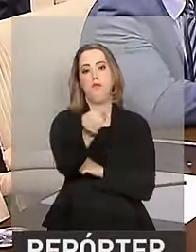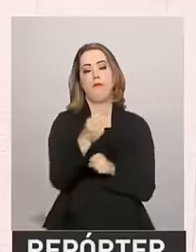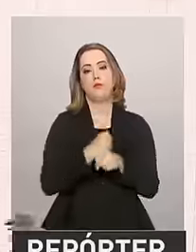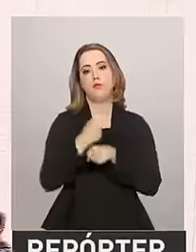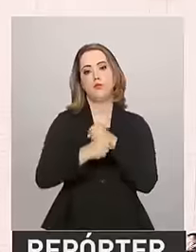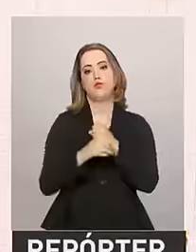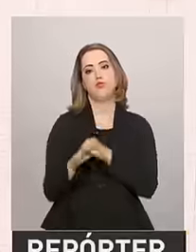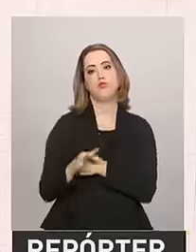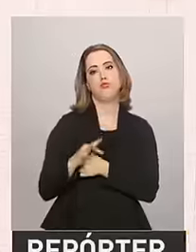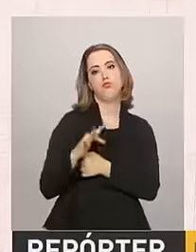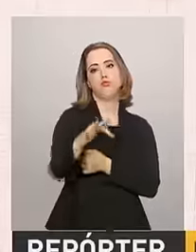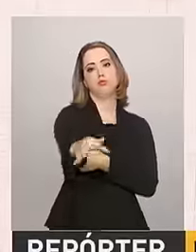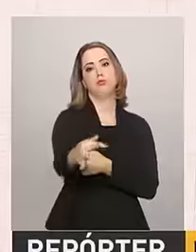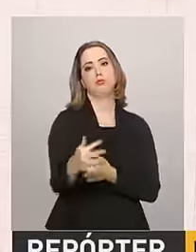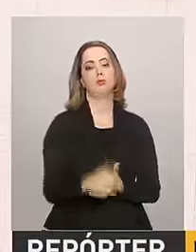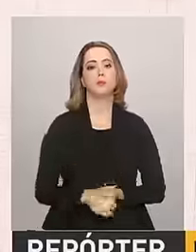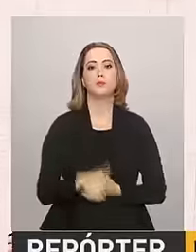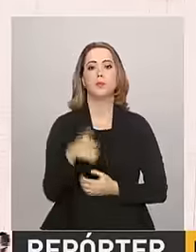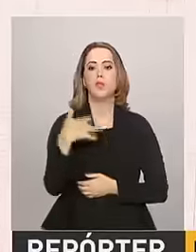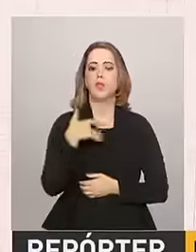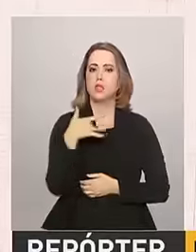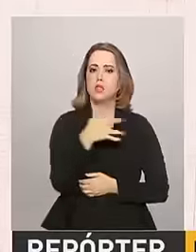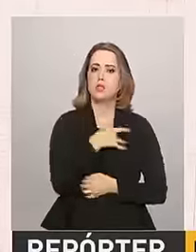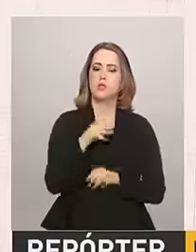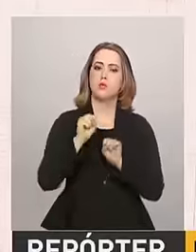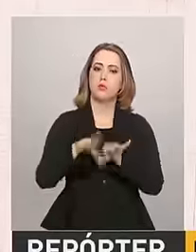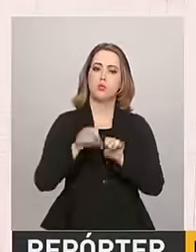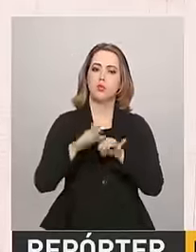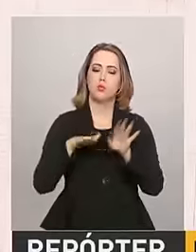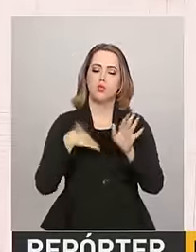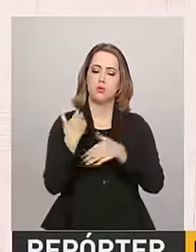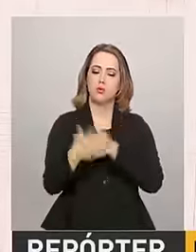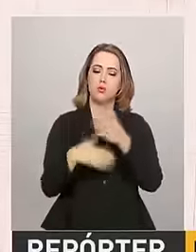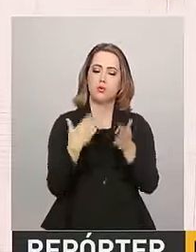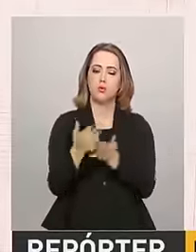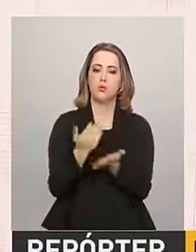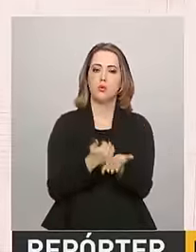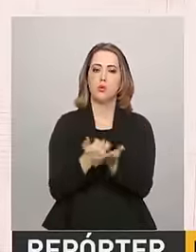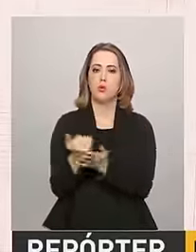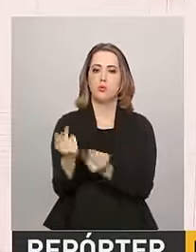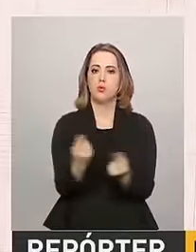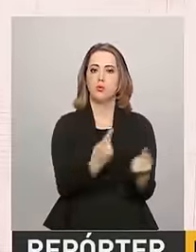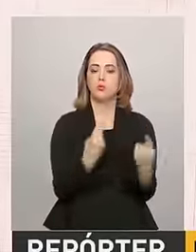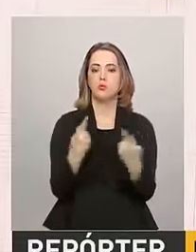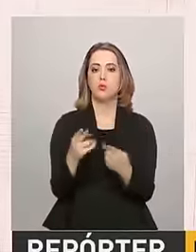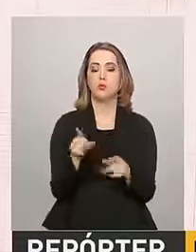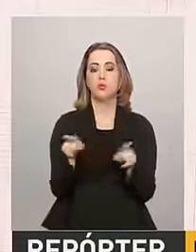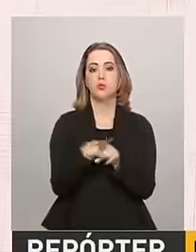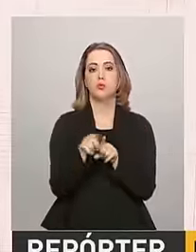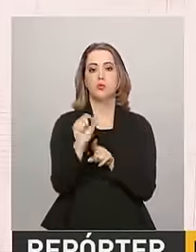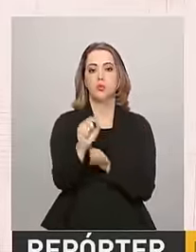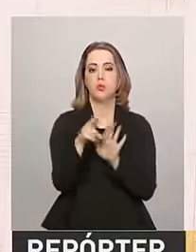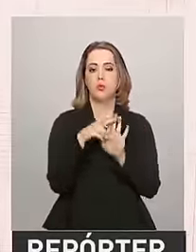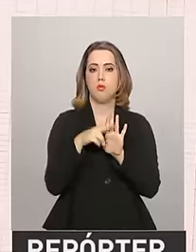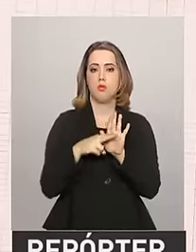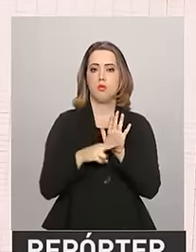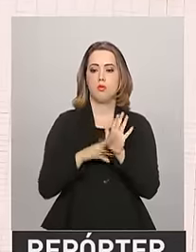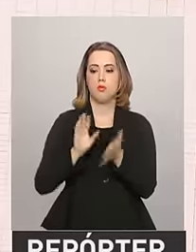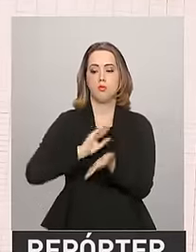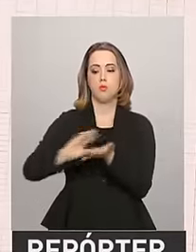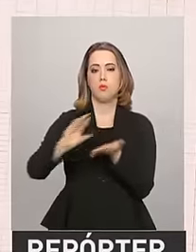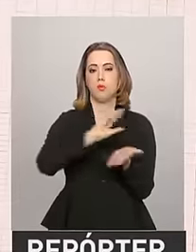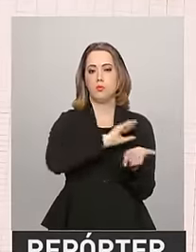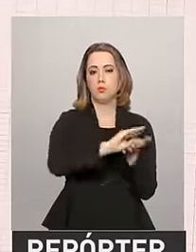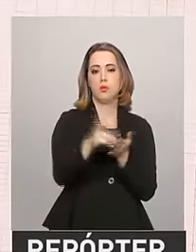anos os orçamentos de saúde e educação serão mantidos de acordo com o relator da PEC os investimentos nas duas